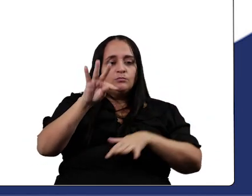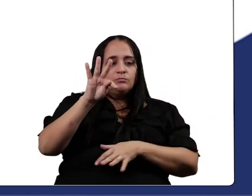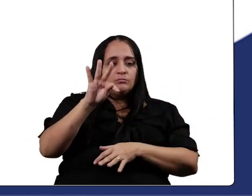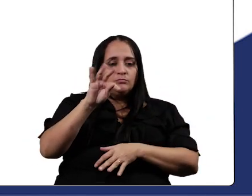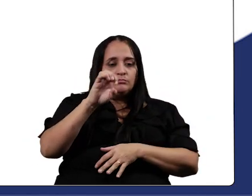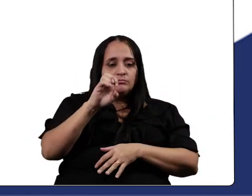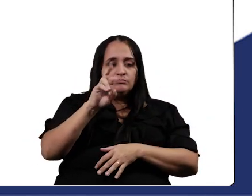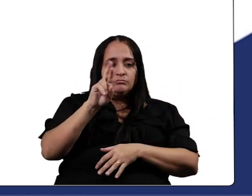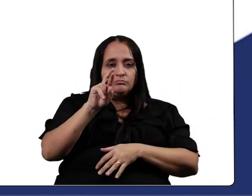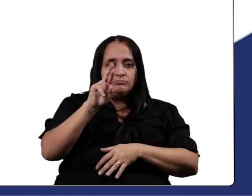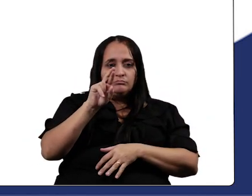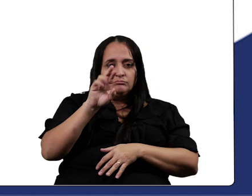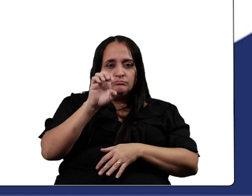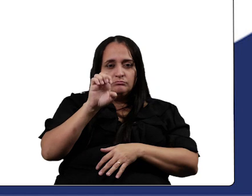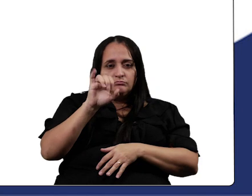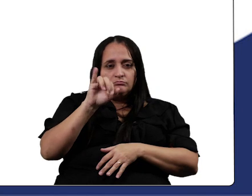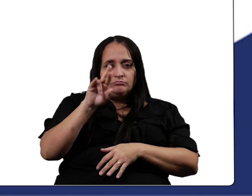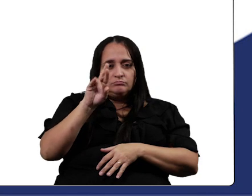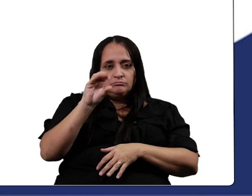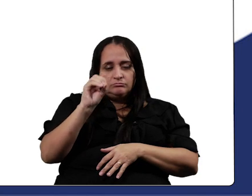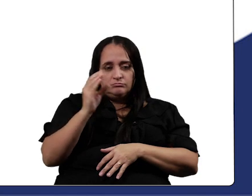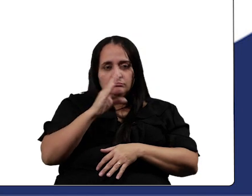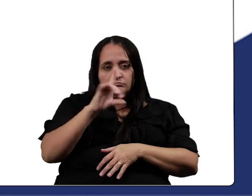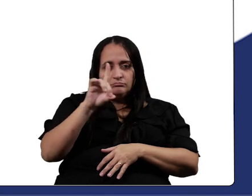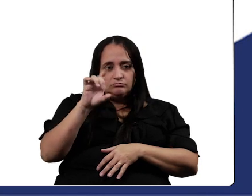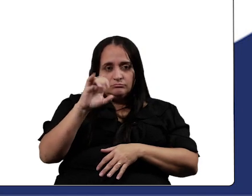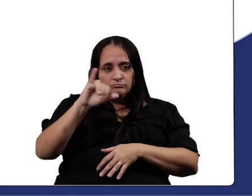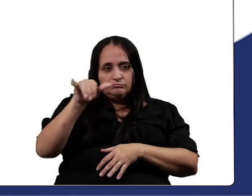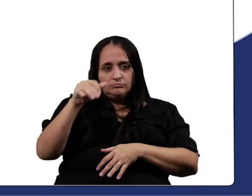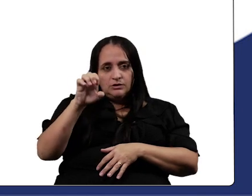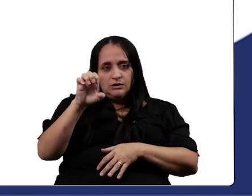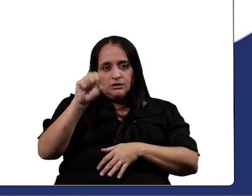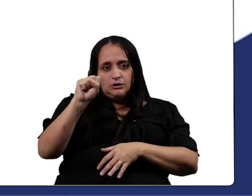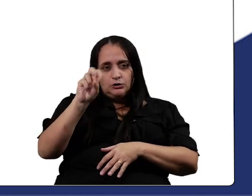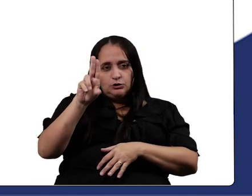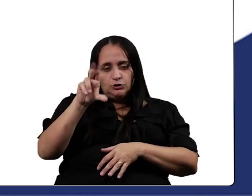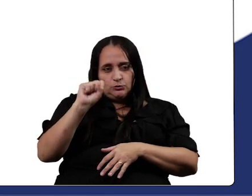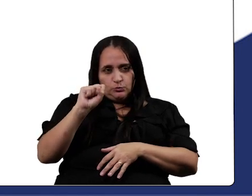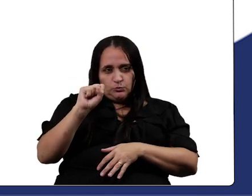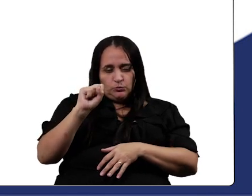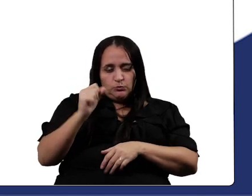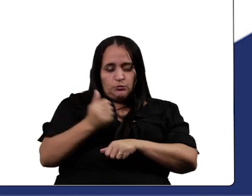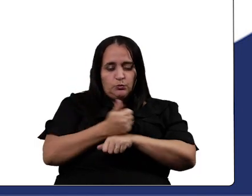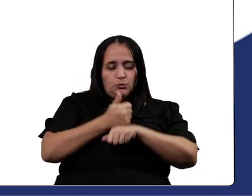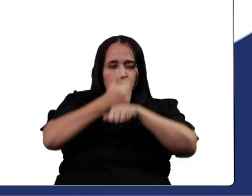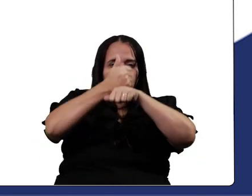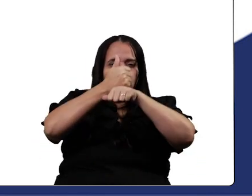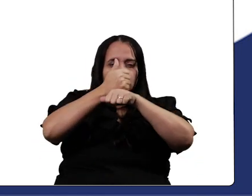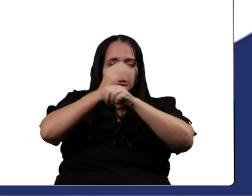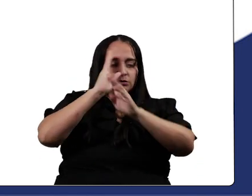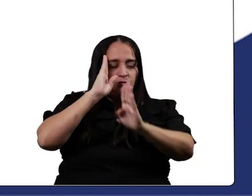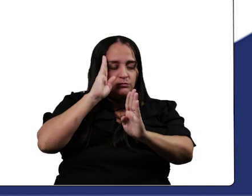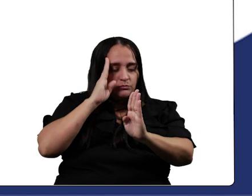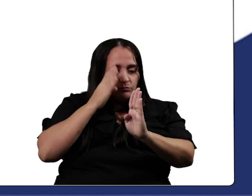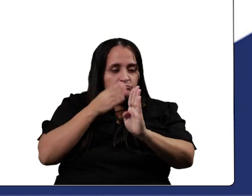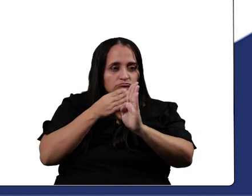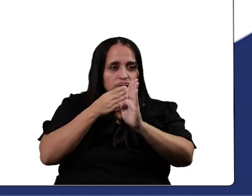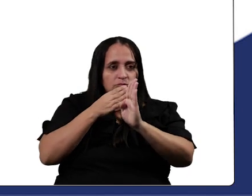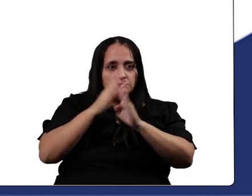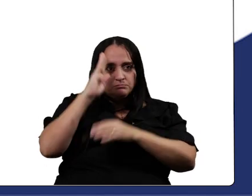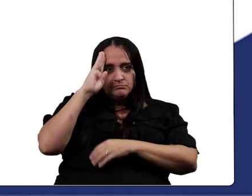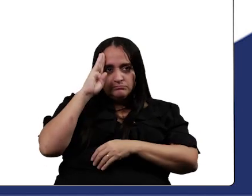vamos descer, que o Terreiro de Jesus é o coração do centro histórico, né, de